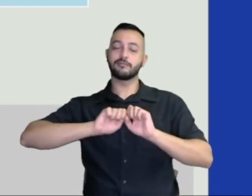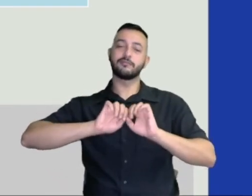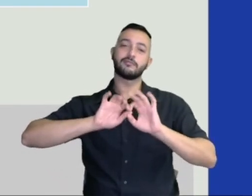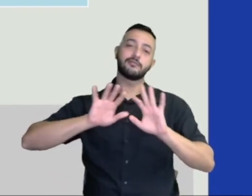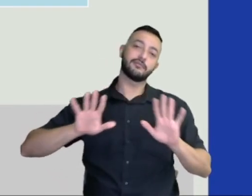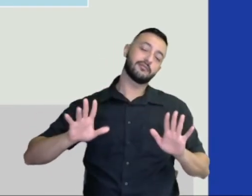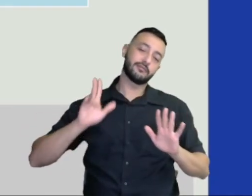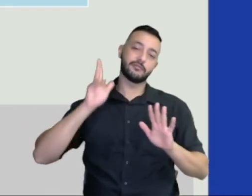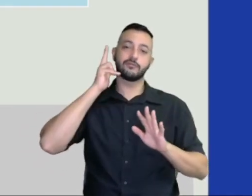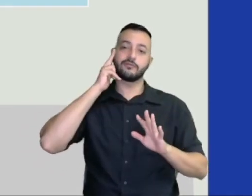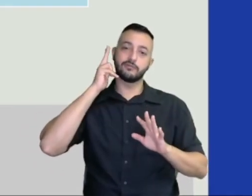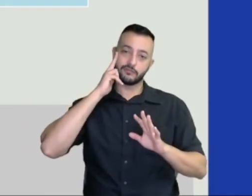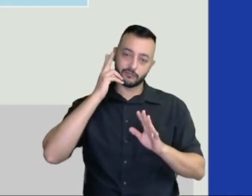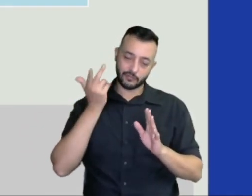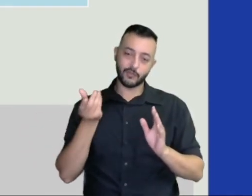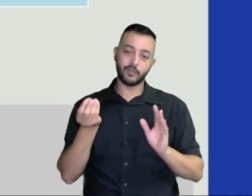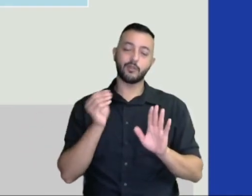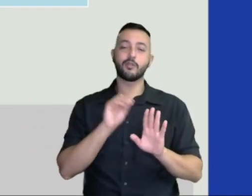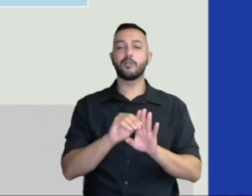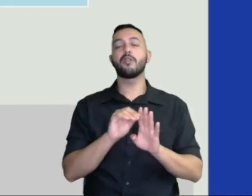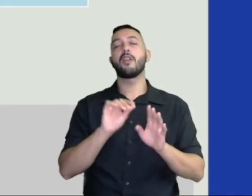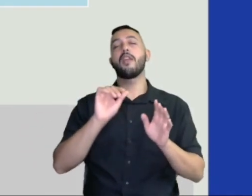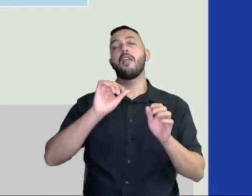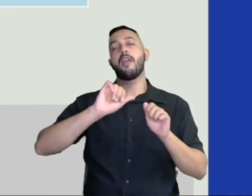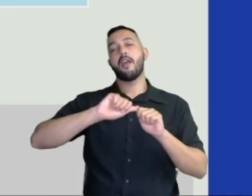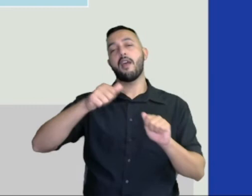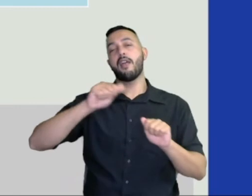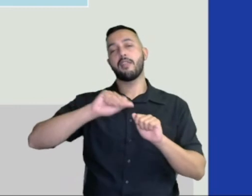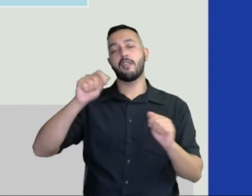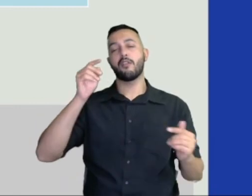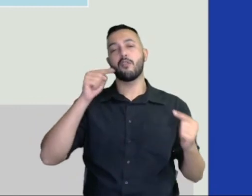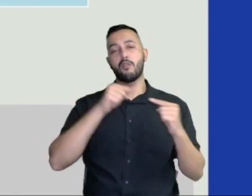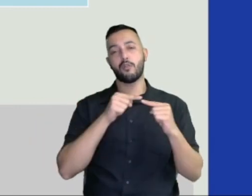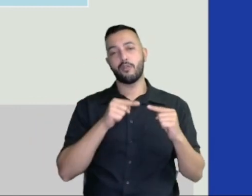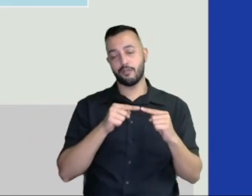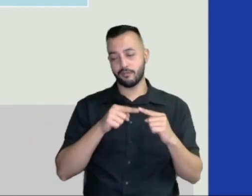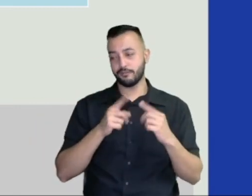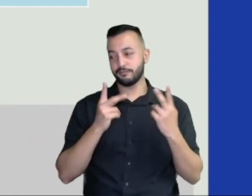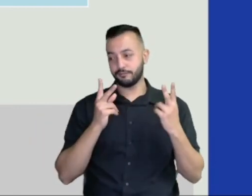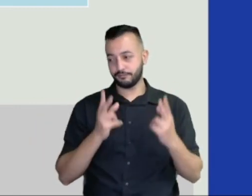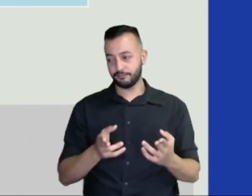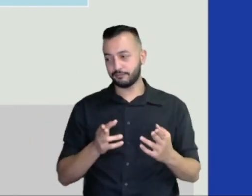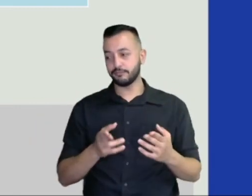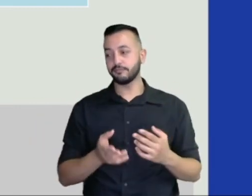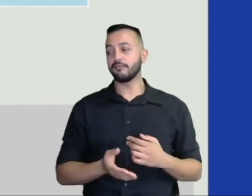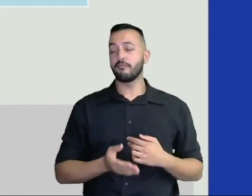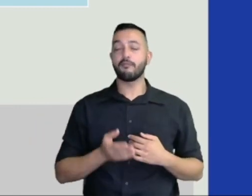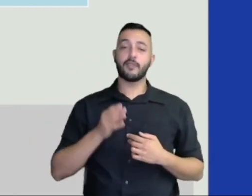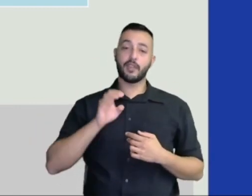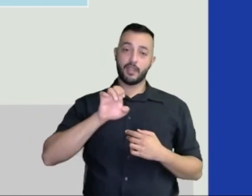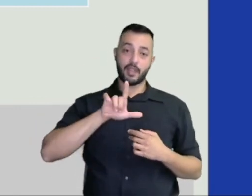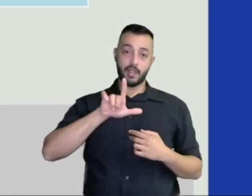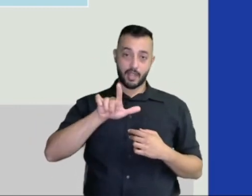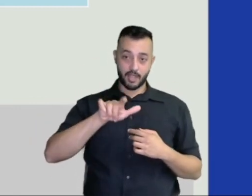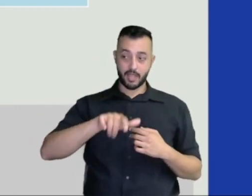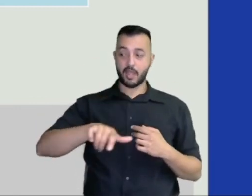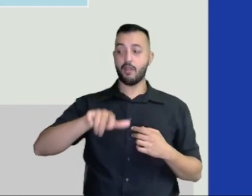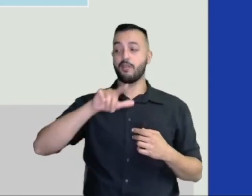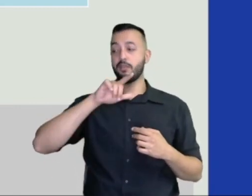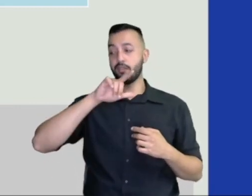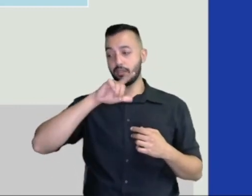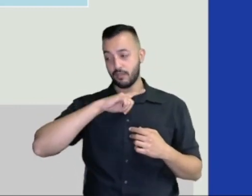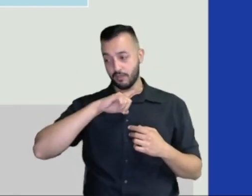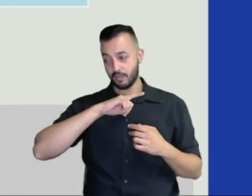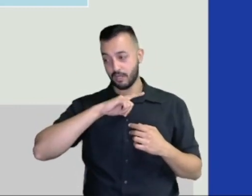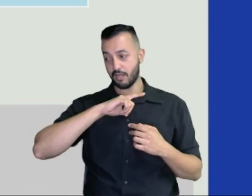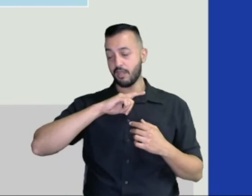Ela fica normal com o artigo concordando no feminino. Mesma coisa, ó. El arte es reflejo